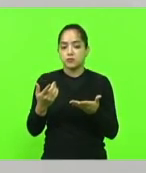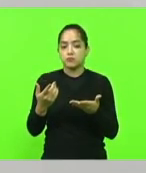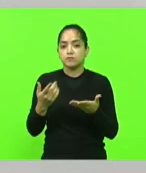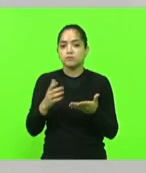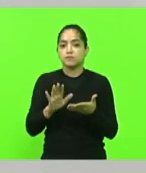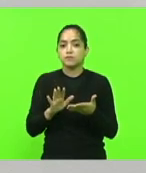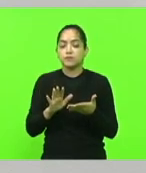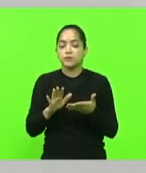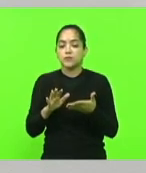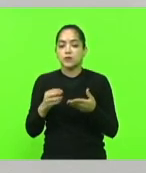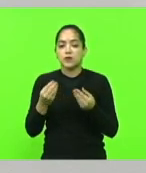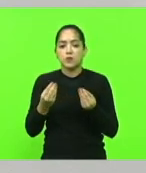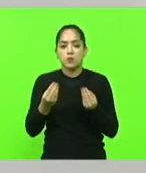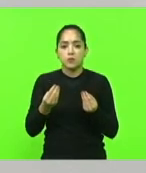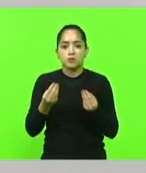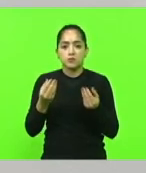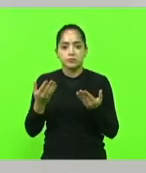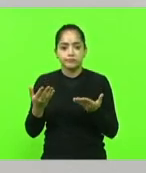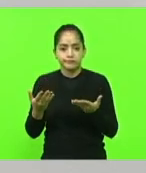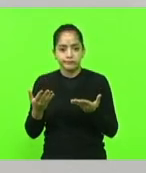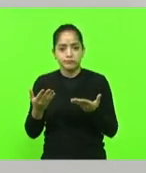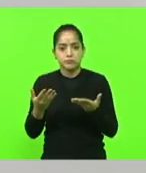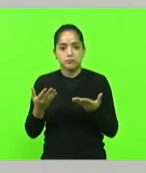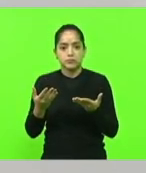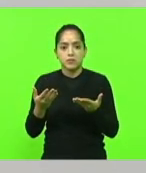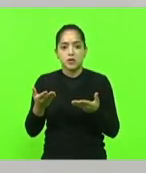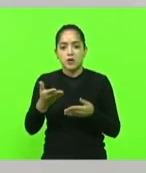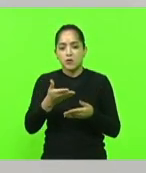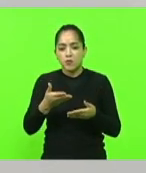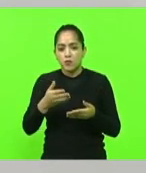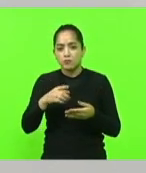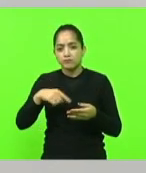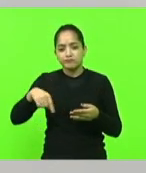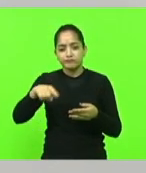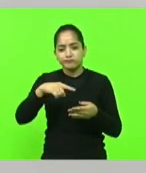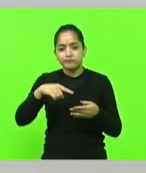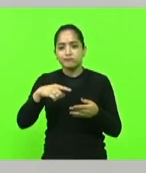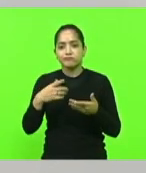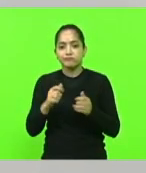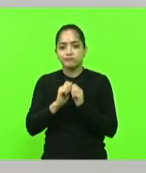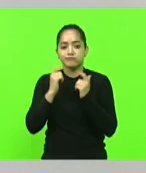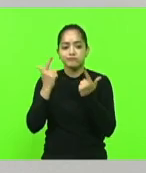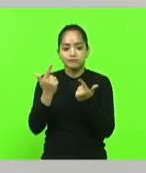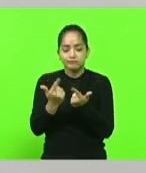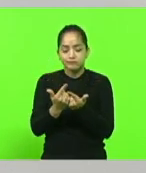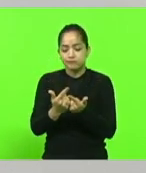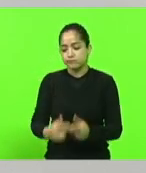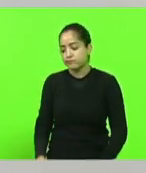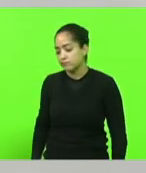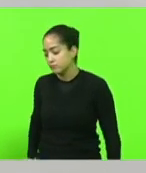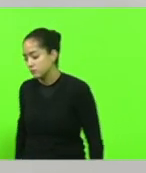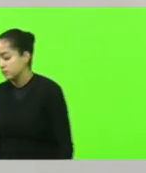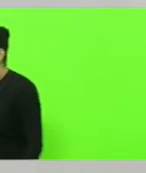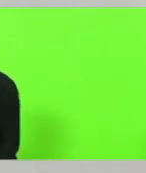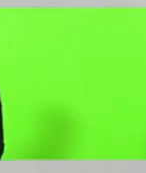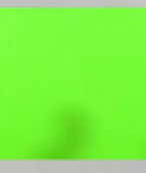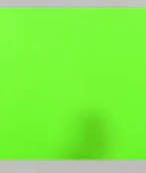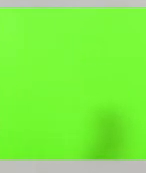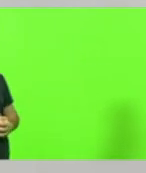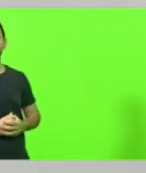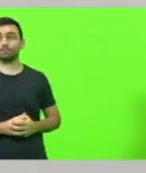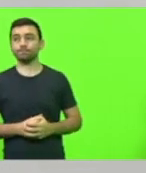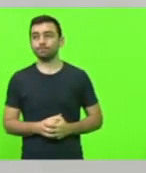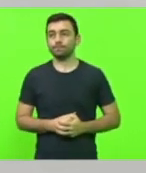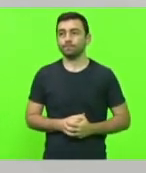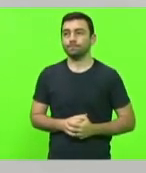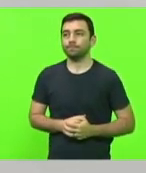não é possível, não é? Um parlamento como esse, com a grandeza que tem, parlamento catarinense, infelizmente,